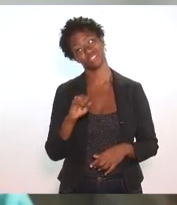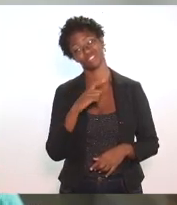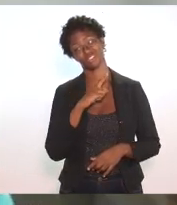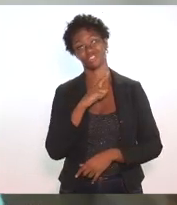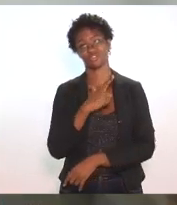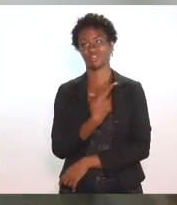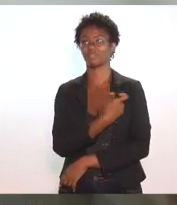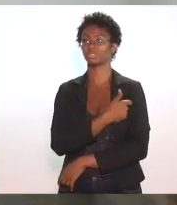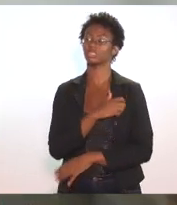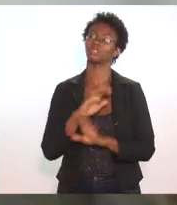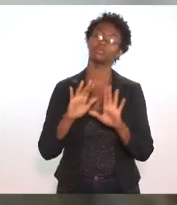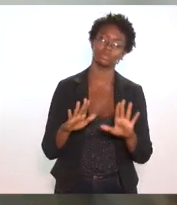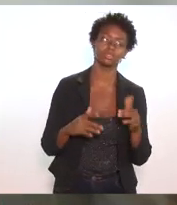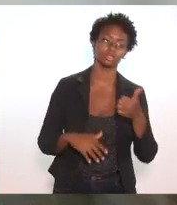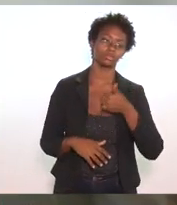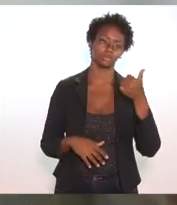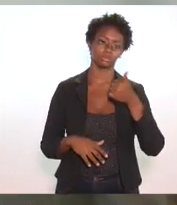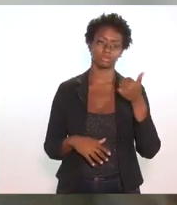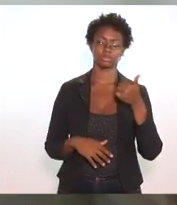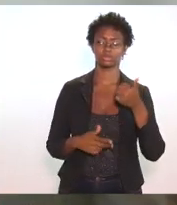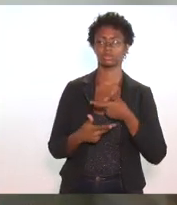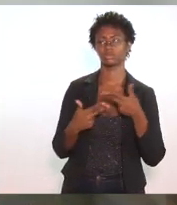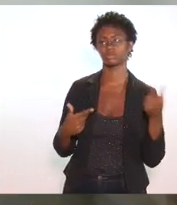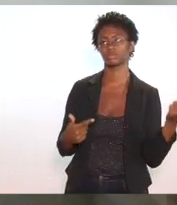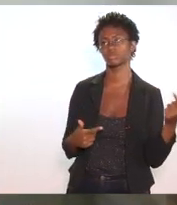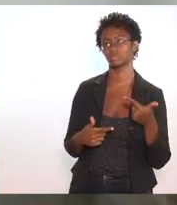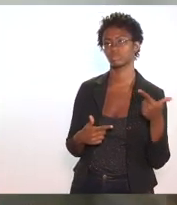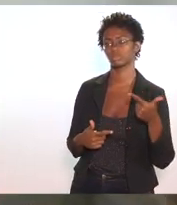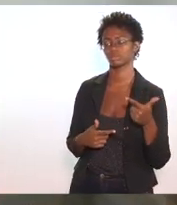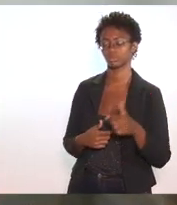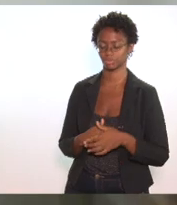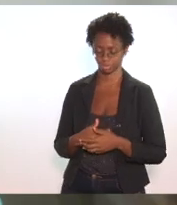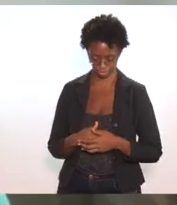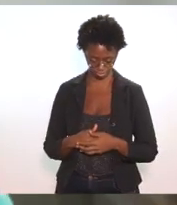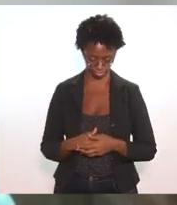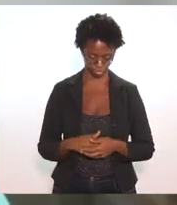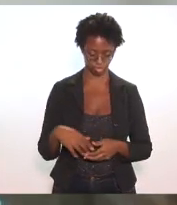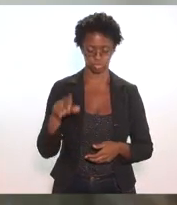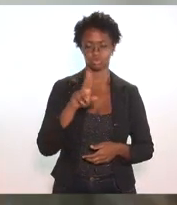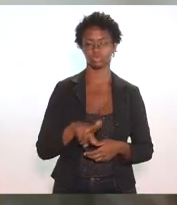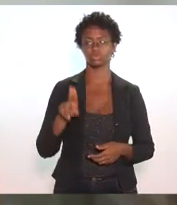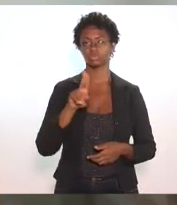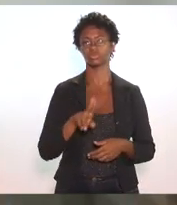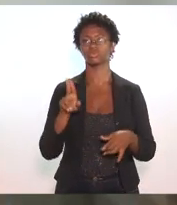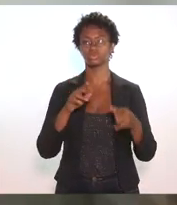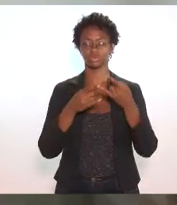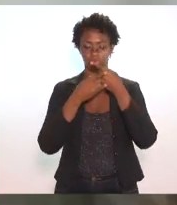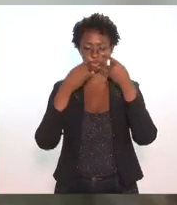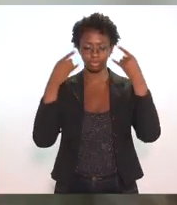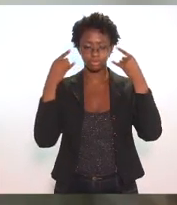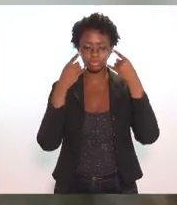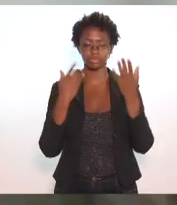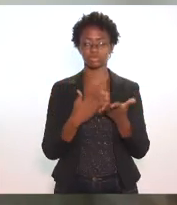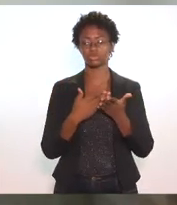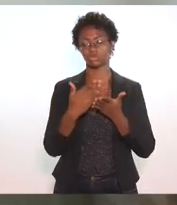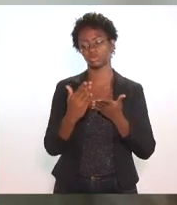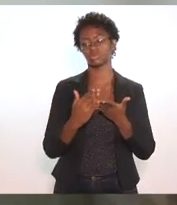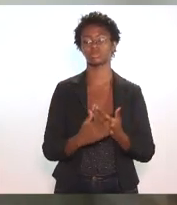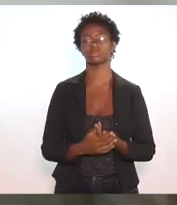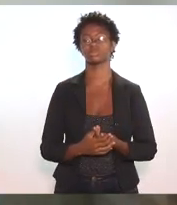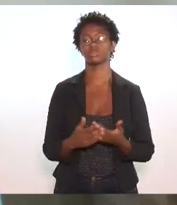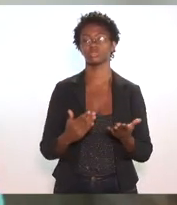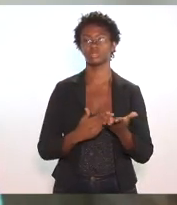Então, essa é a primeira questão. A segunda, uso de máscaras, no início foi